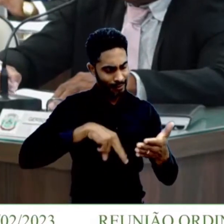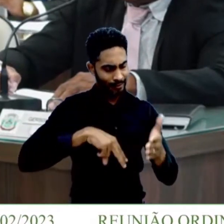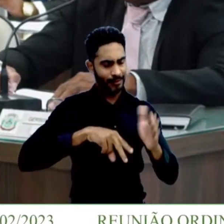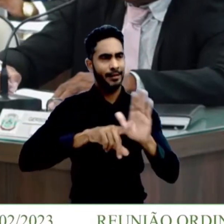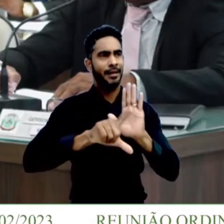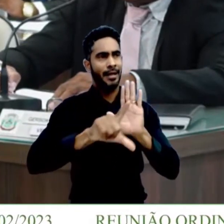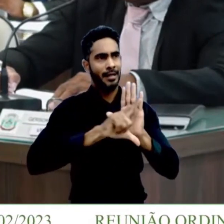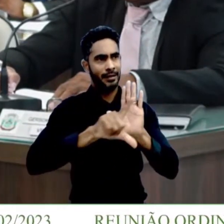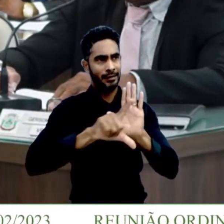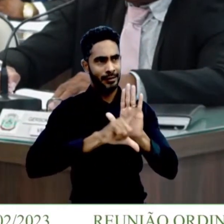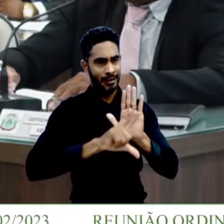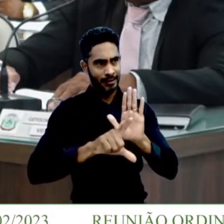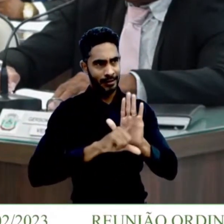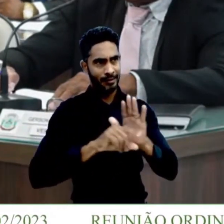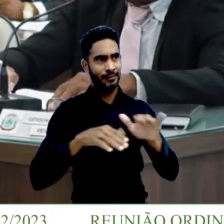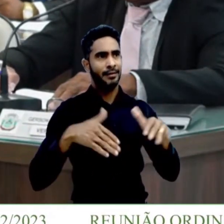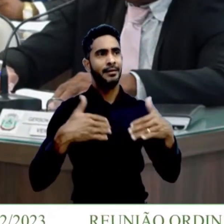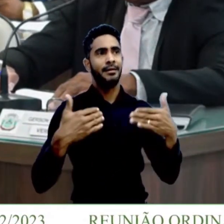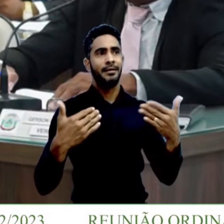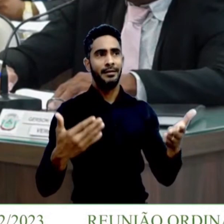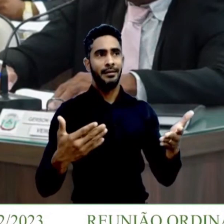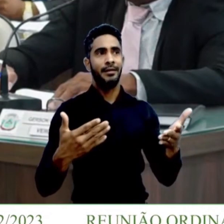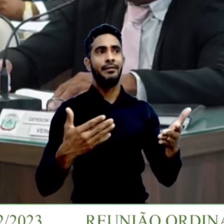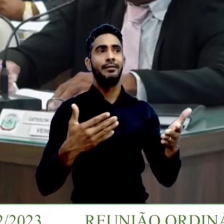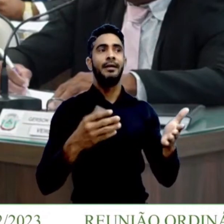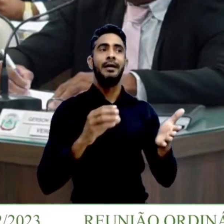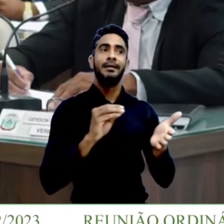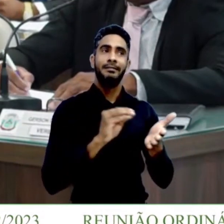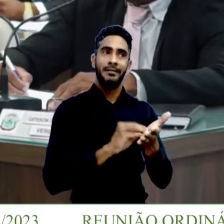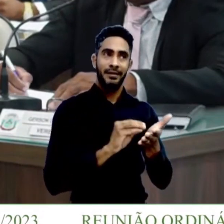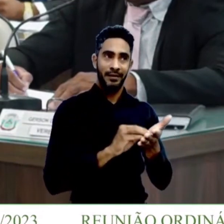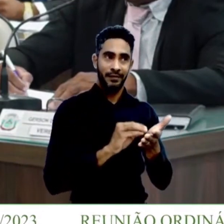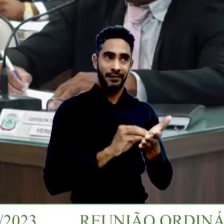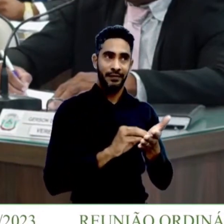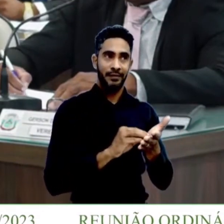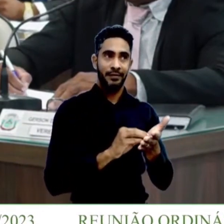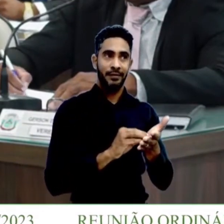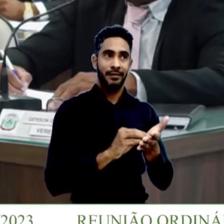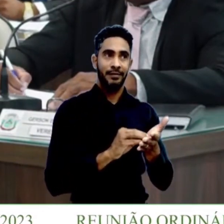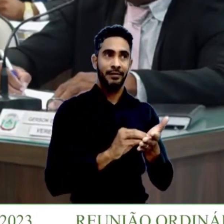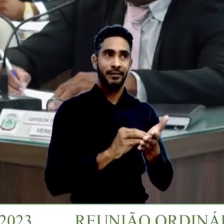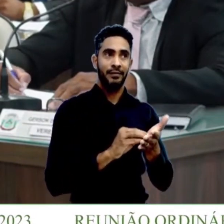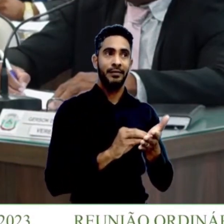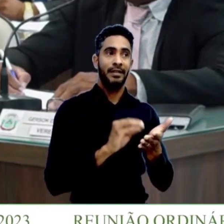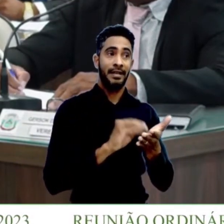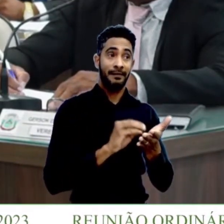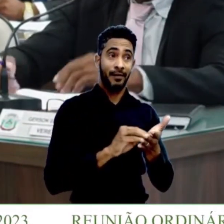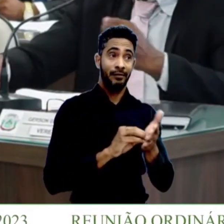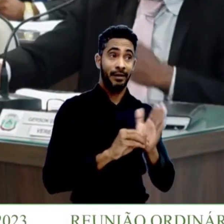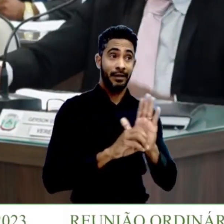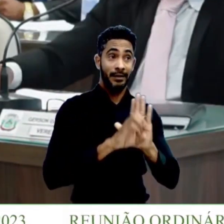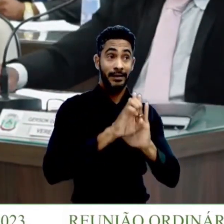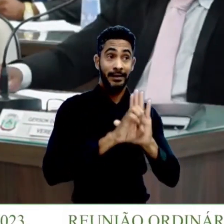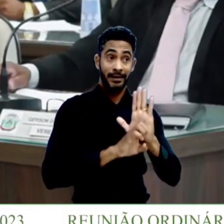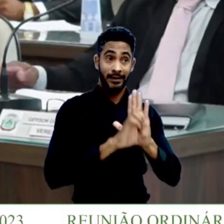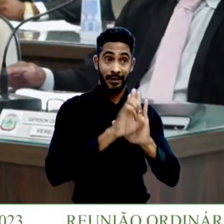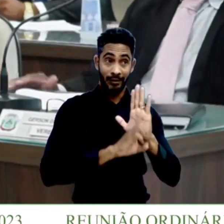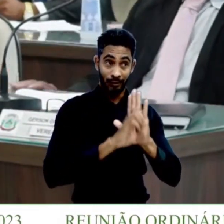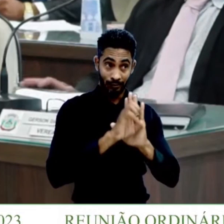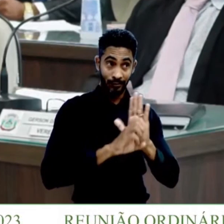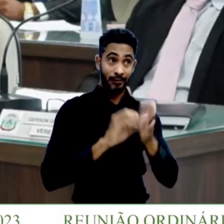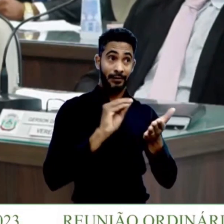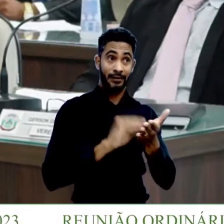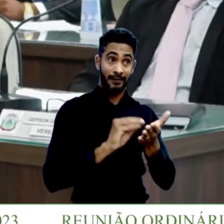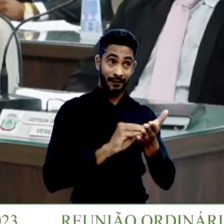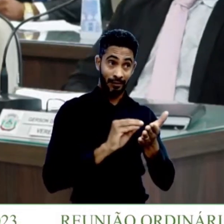legislações. Então, assim, eu estou sentindo falta também aqui do estatuto, que nosso estatuto está defasado.